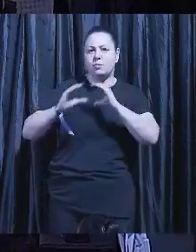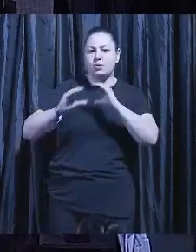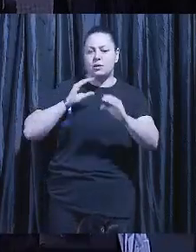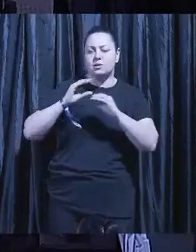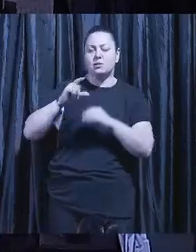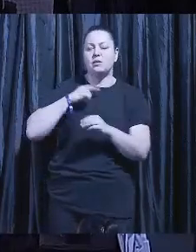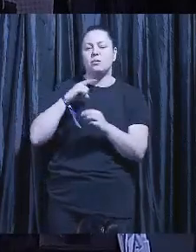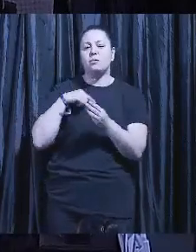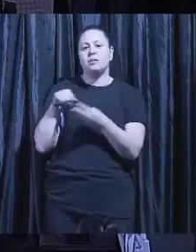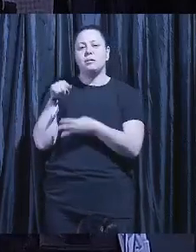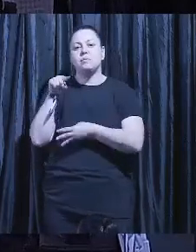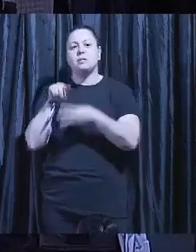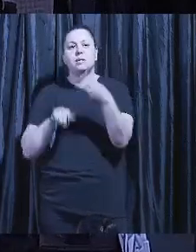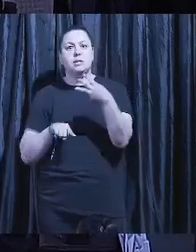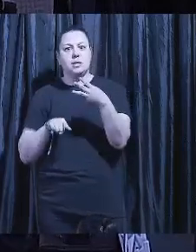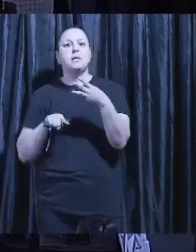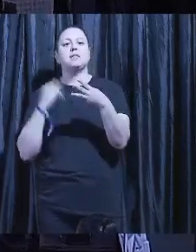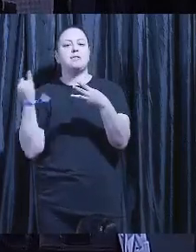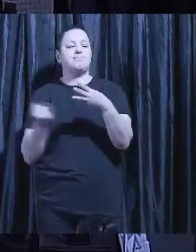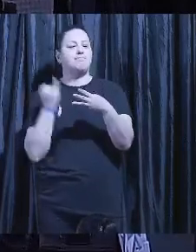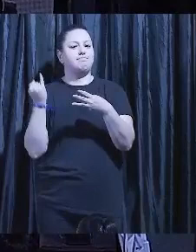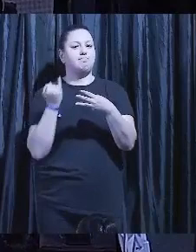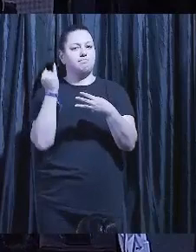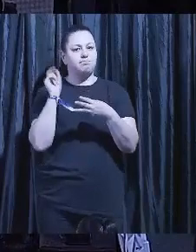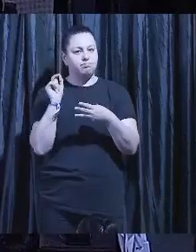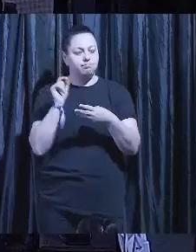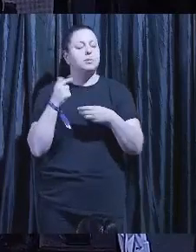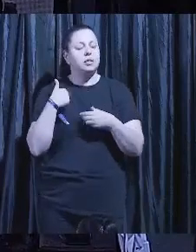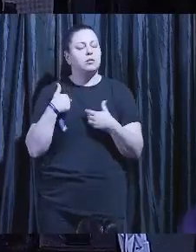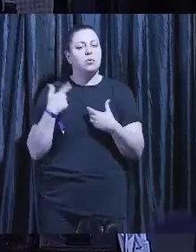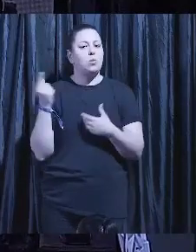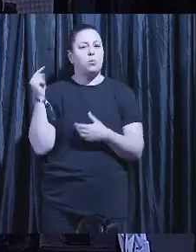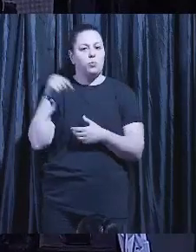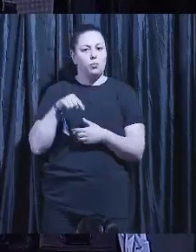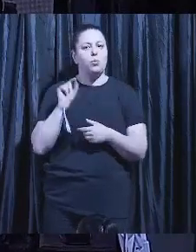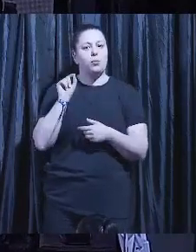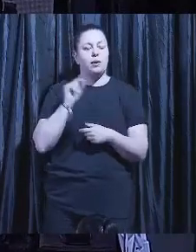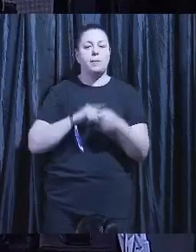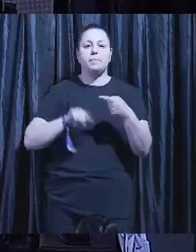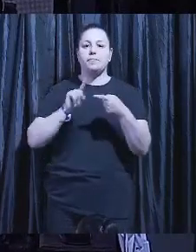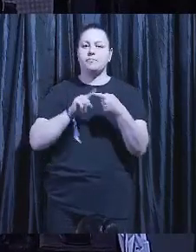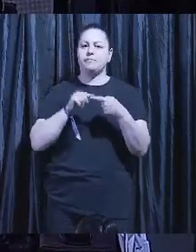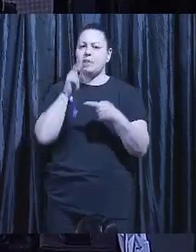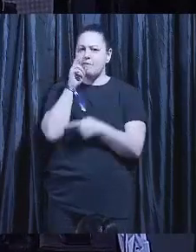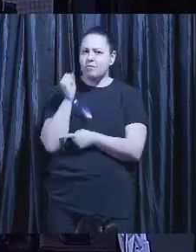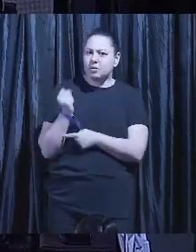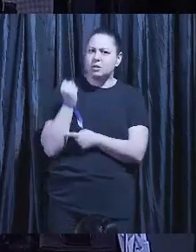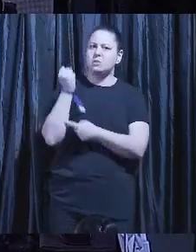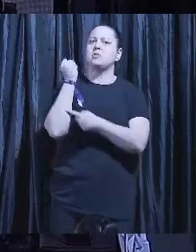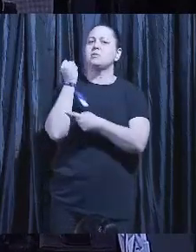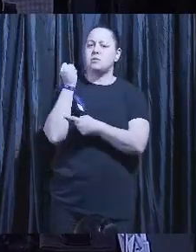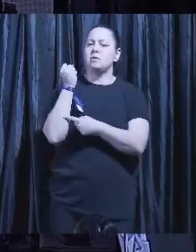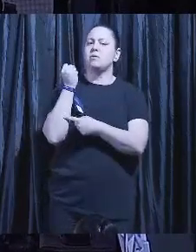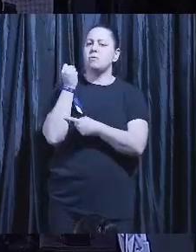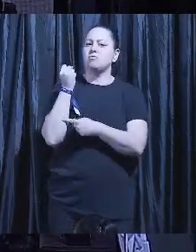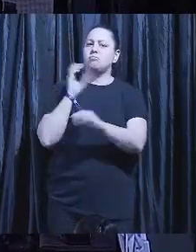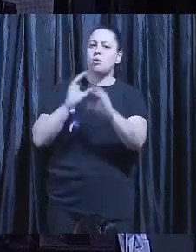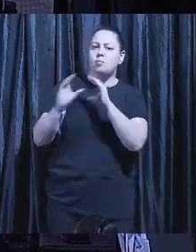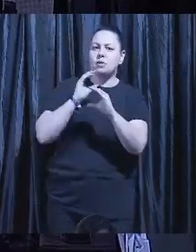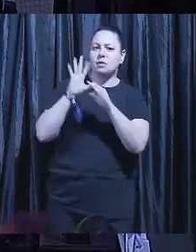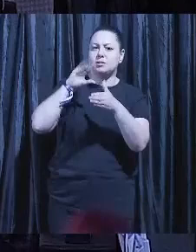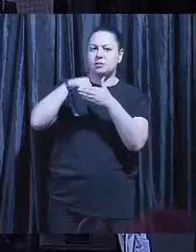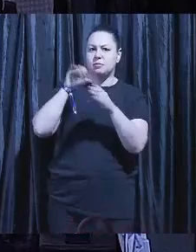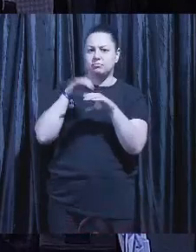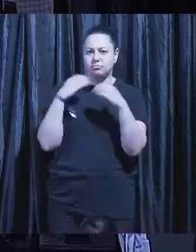3 pilares super importantes, que eu não trouxe para vocês. Um é fortalecimento da comunicação comunitária,